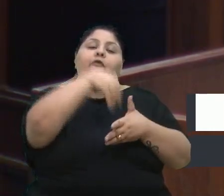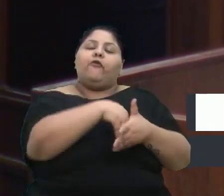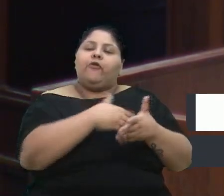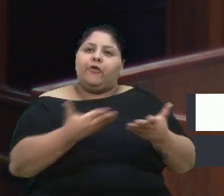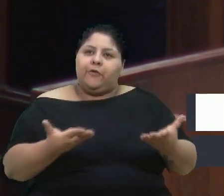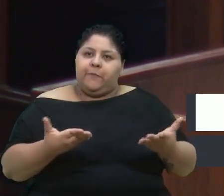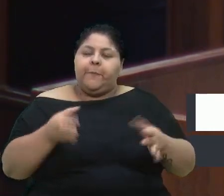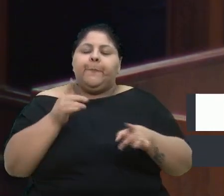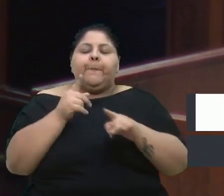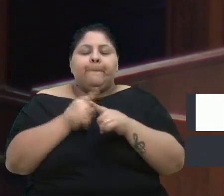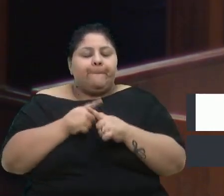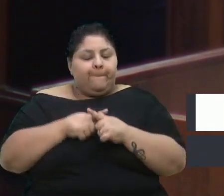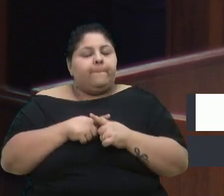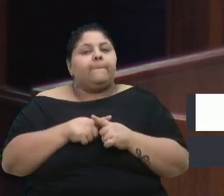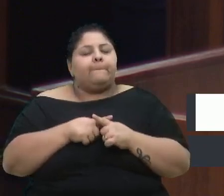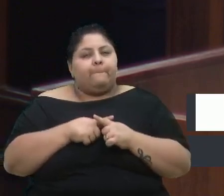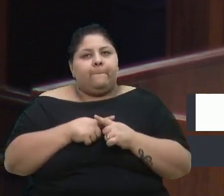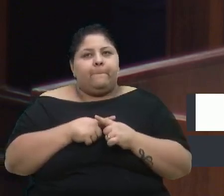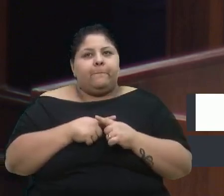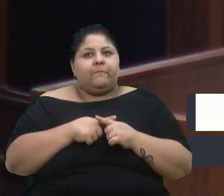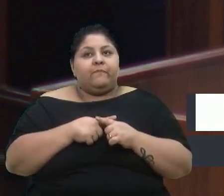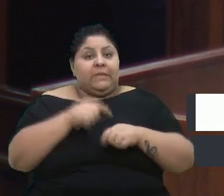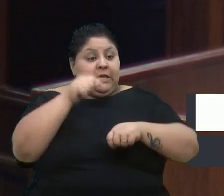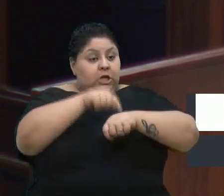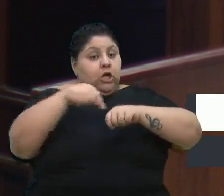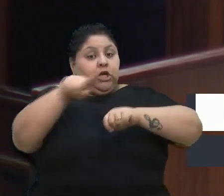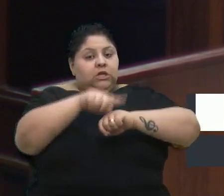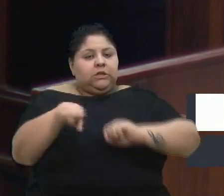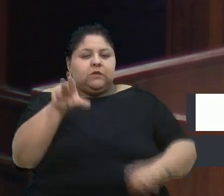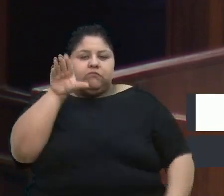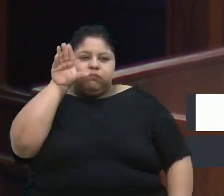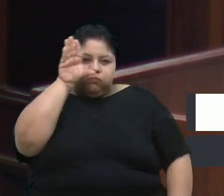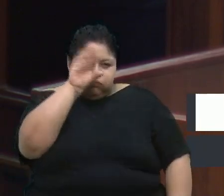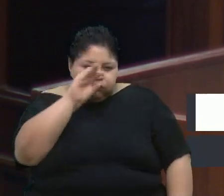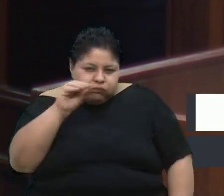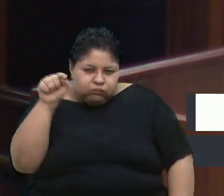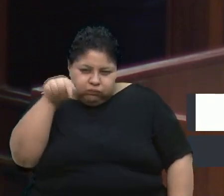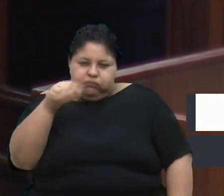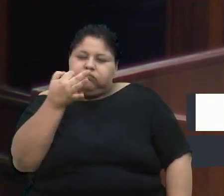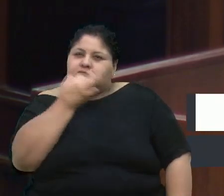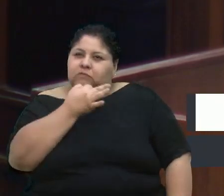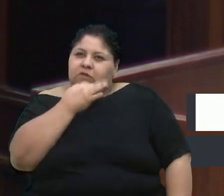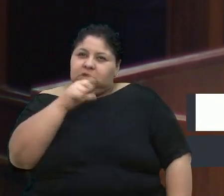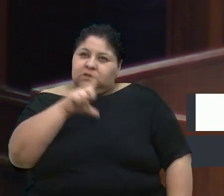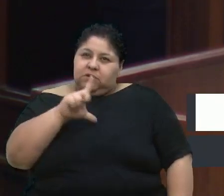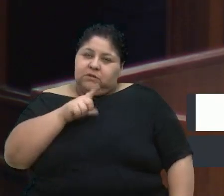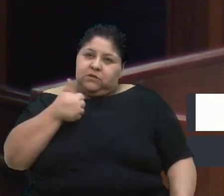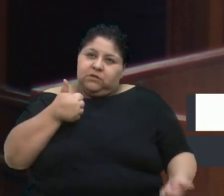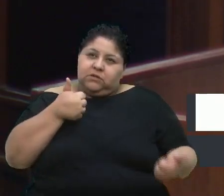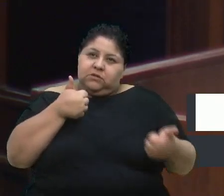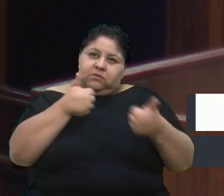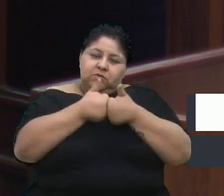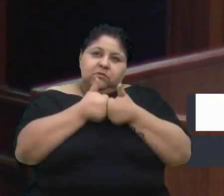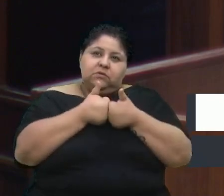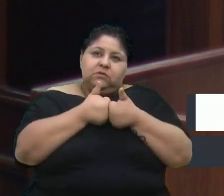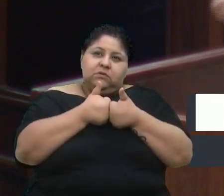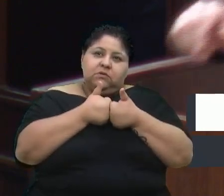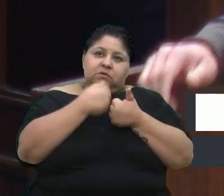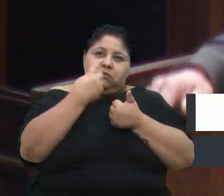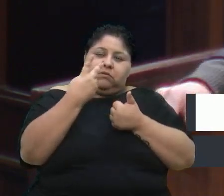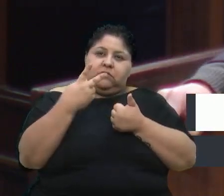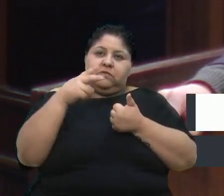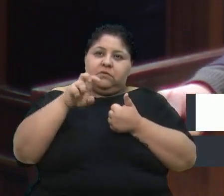Por quê? Porque no momento que a gente analisa que Caxias do Sul tem aproximadamente 25 mil pessoas em situação